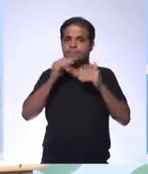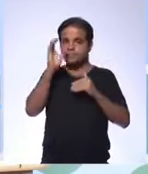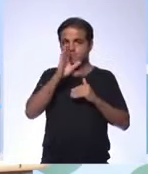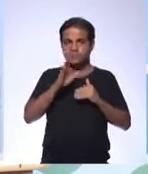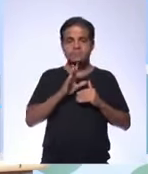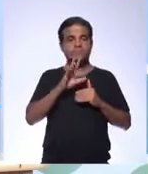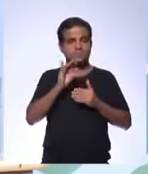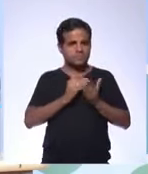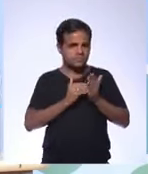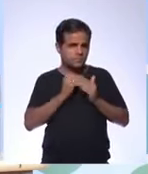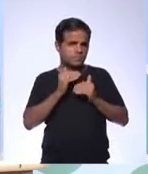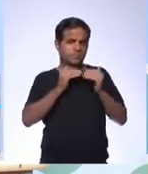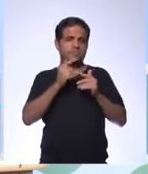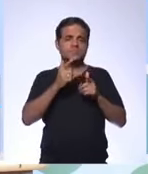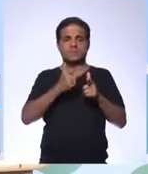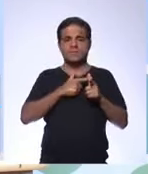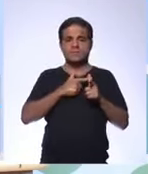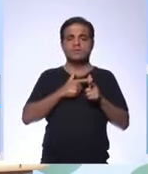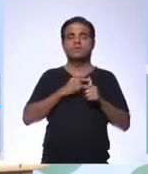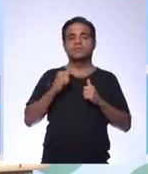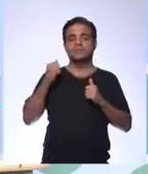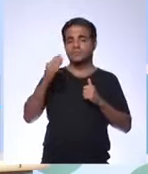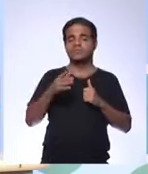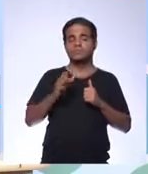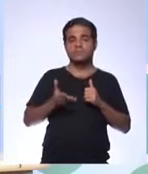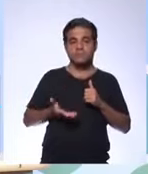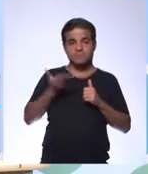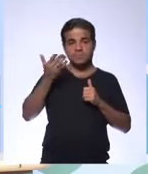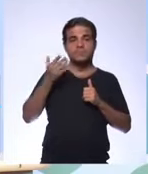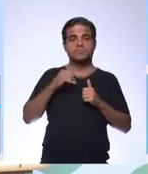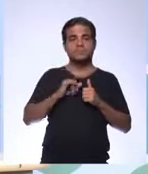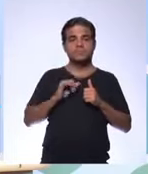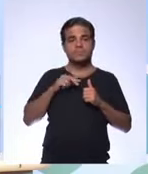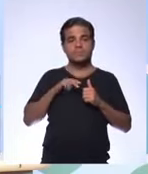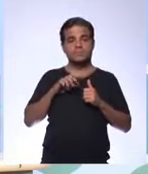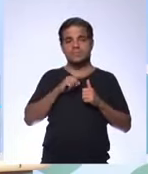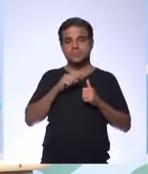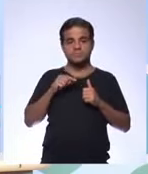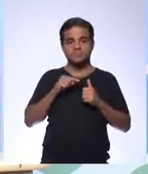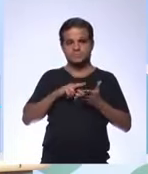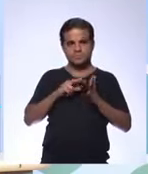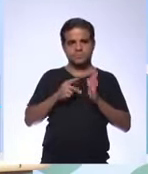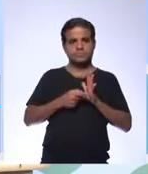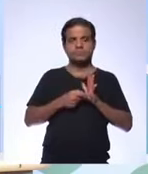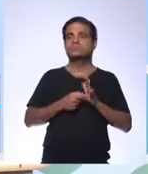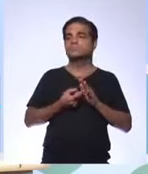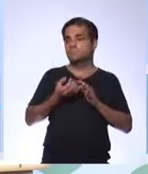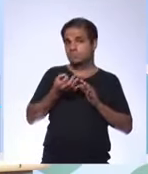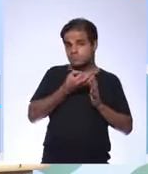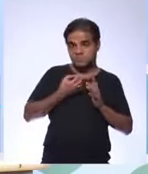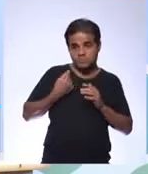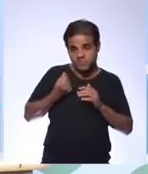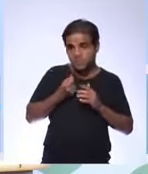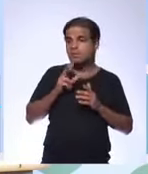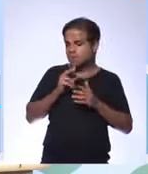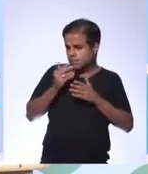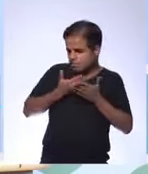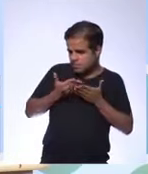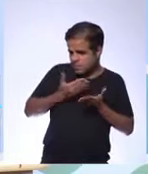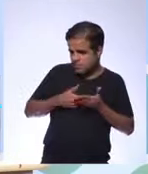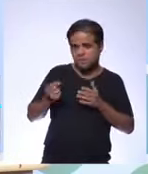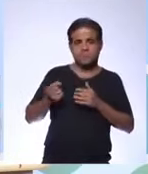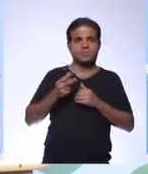vai aumentar a dívida externa, isso vai aumentar a inflação. A inflação significa que a moeda vai perdendo o seu